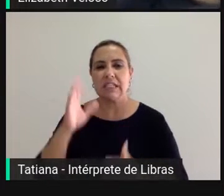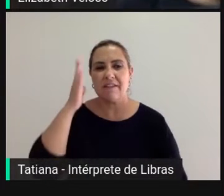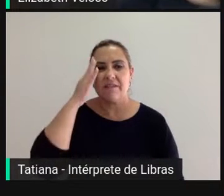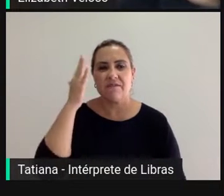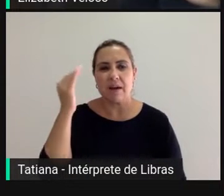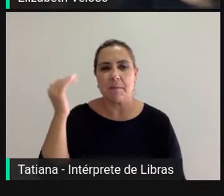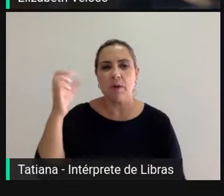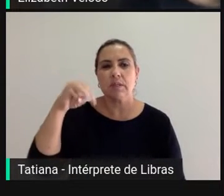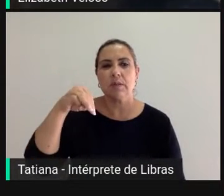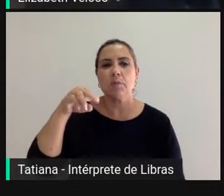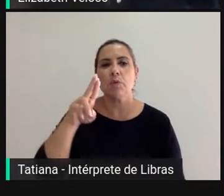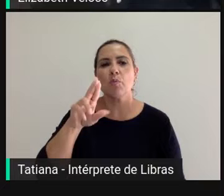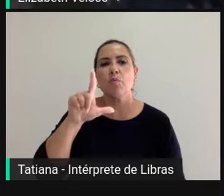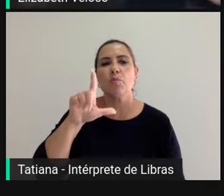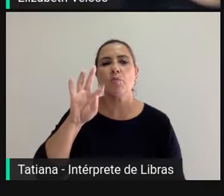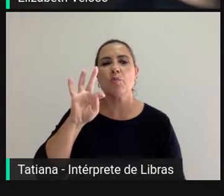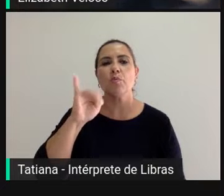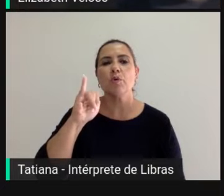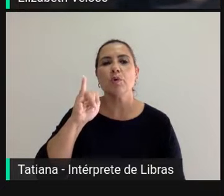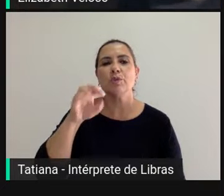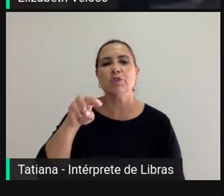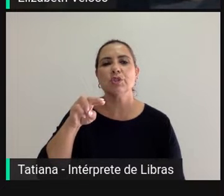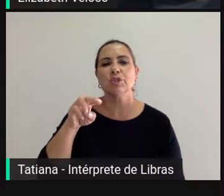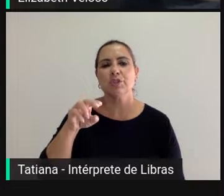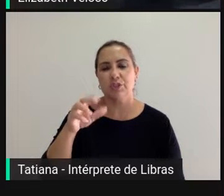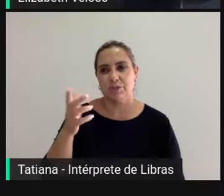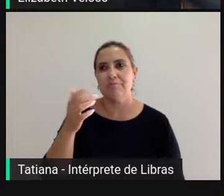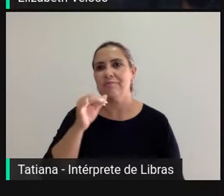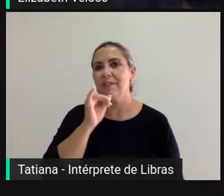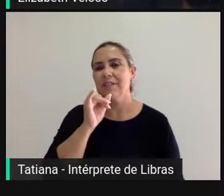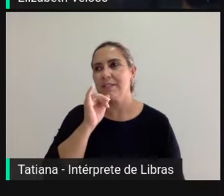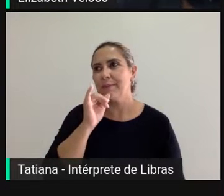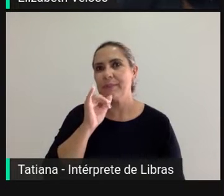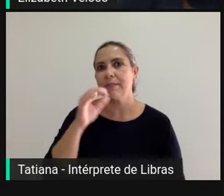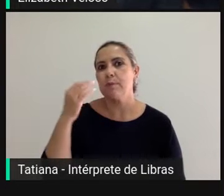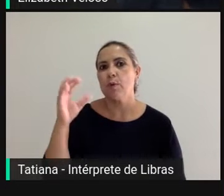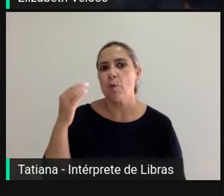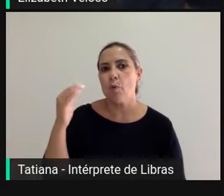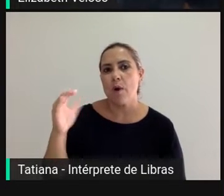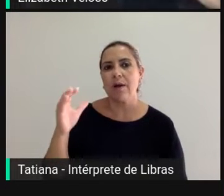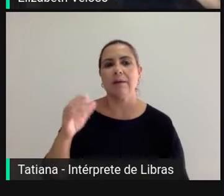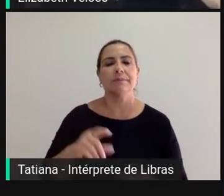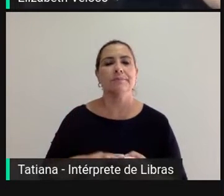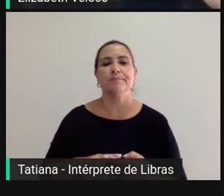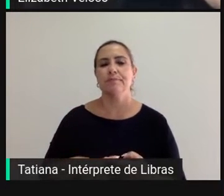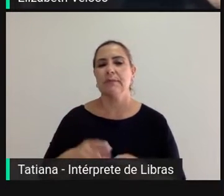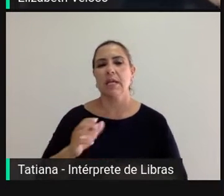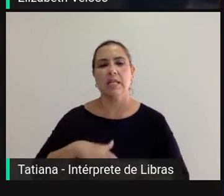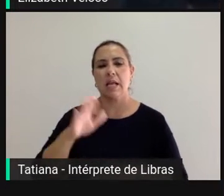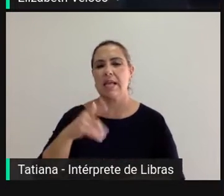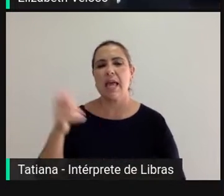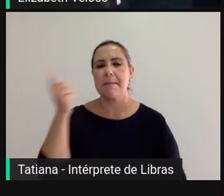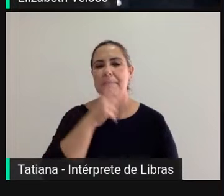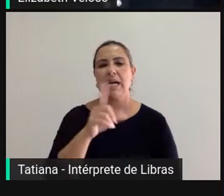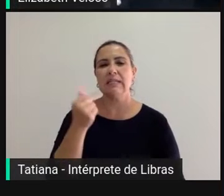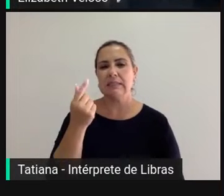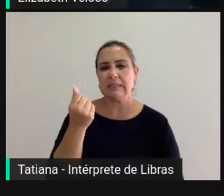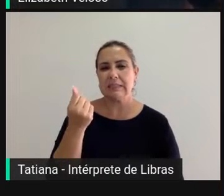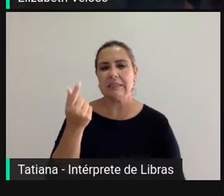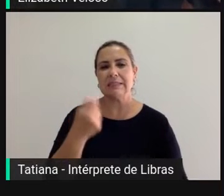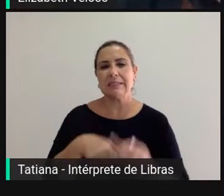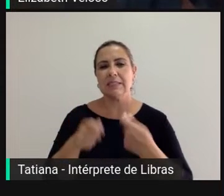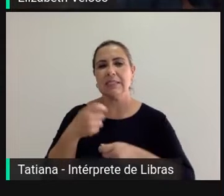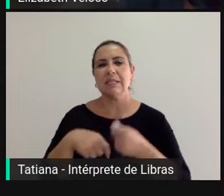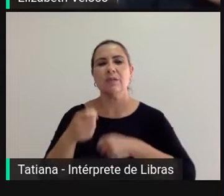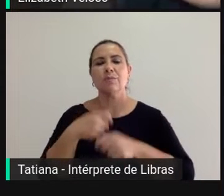foram sempre as empresas que mais lucraram, foram sempre as empresas que tinham, enfim, o maior faturamento, as maiores empresas do